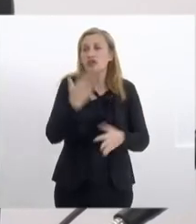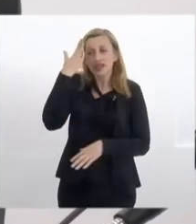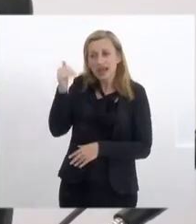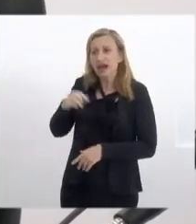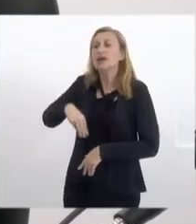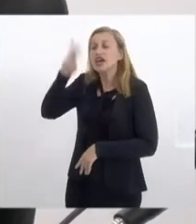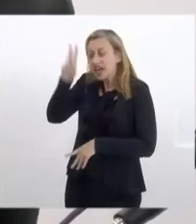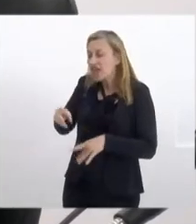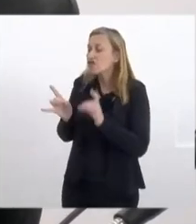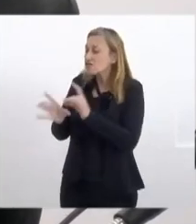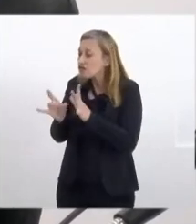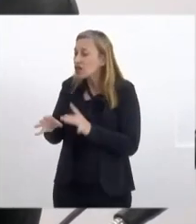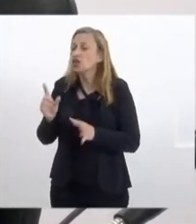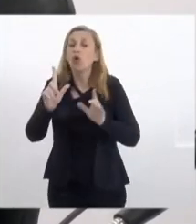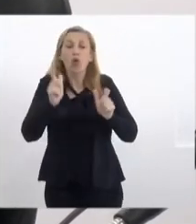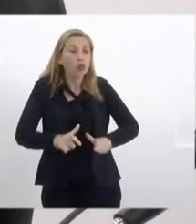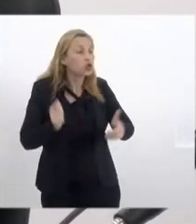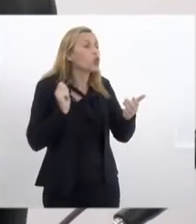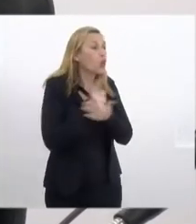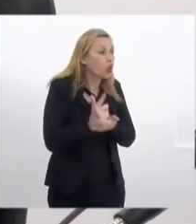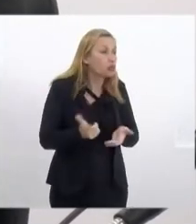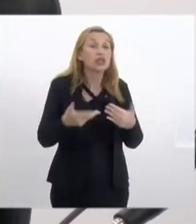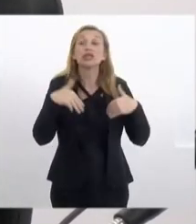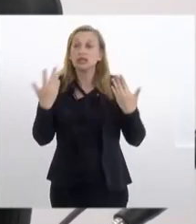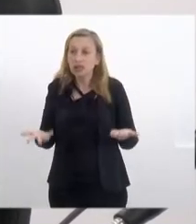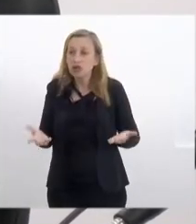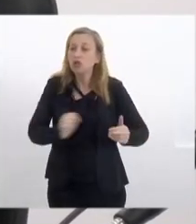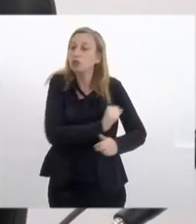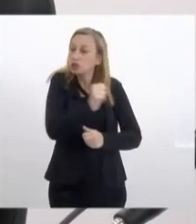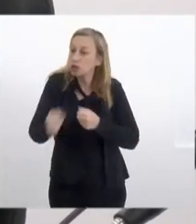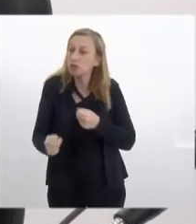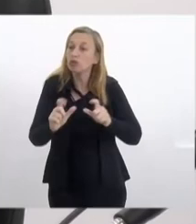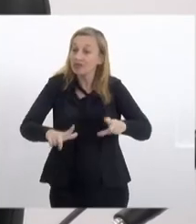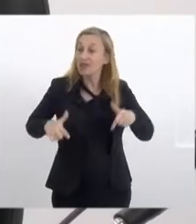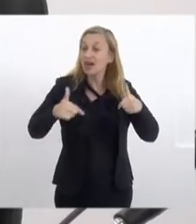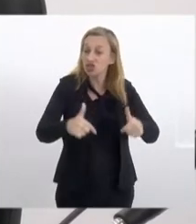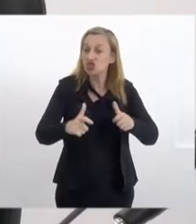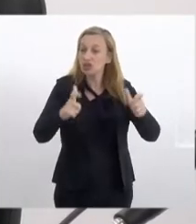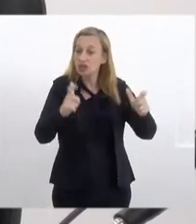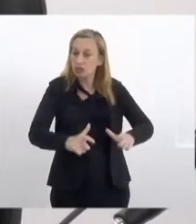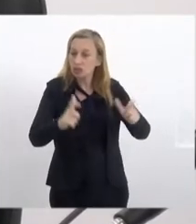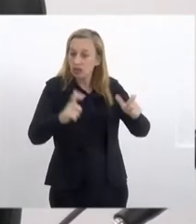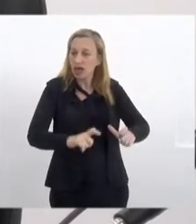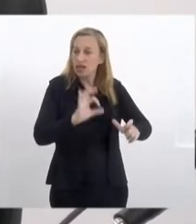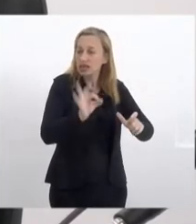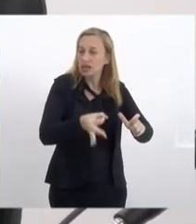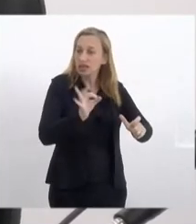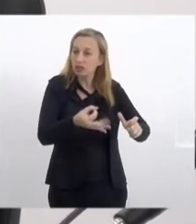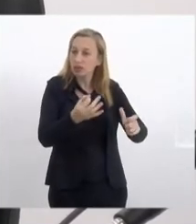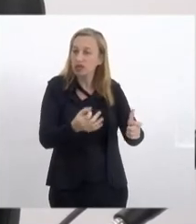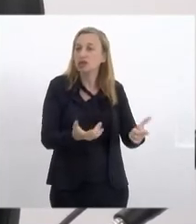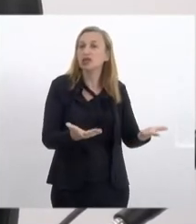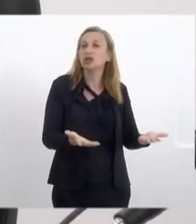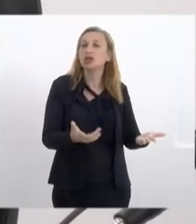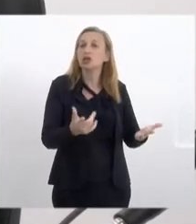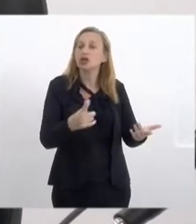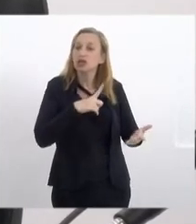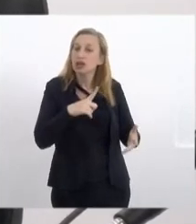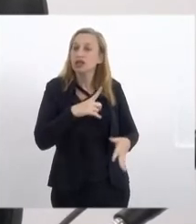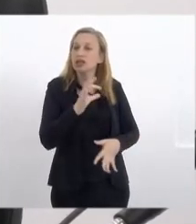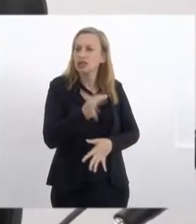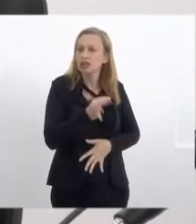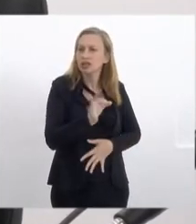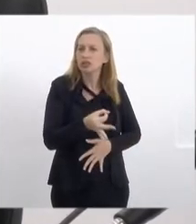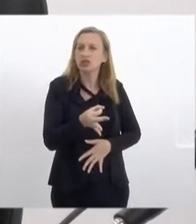vende, onde compra. Então, o poder público precisa agir localmente para coibir E quando há, naturalmente,